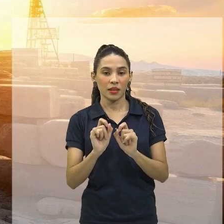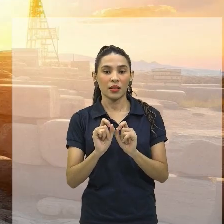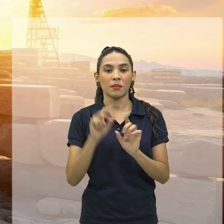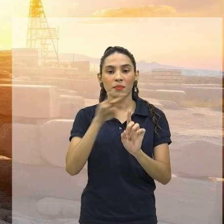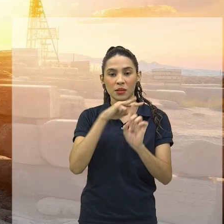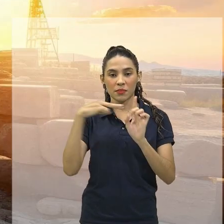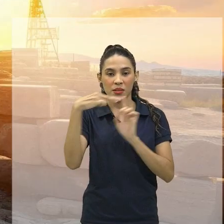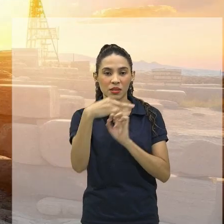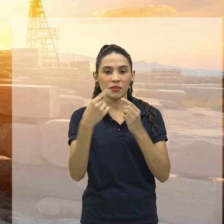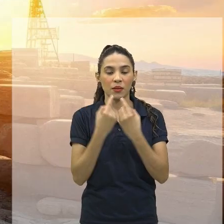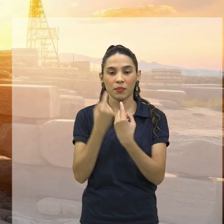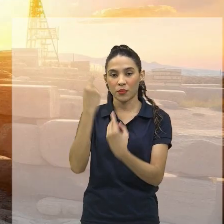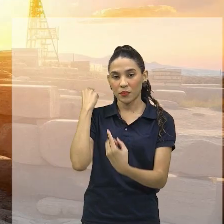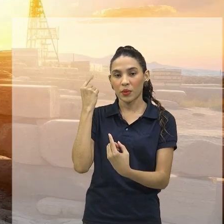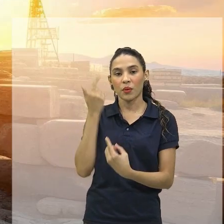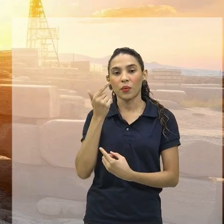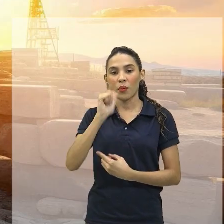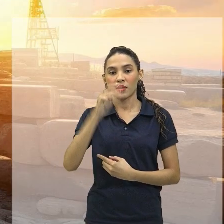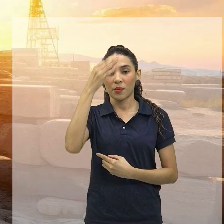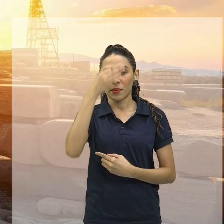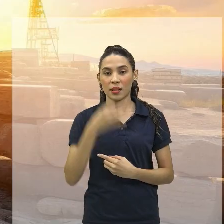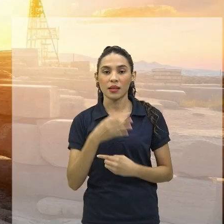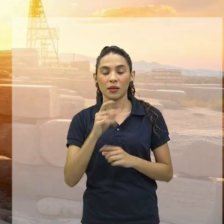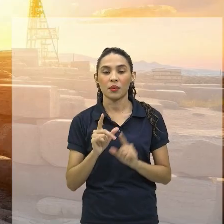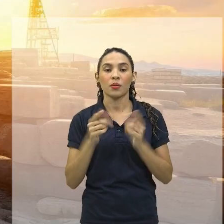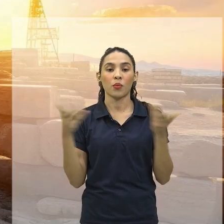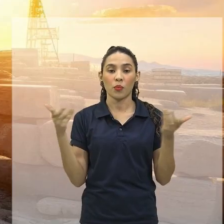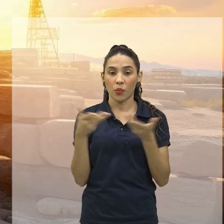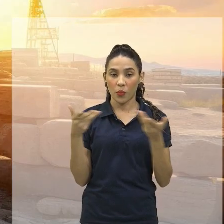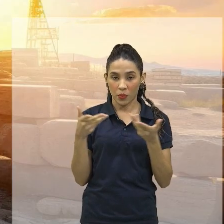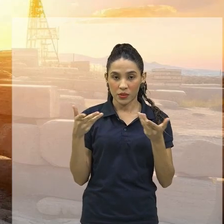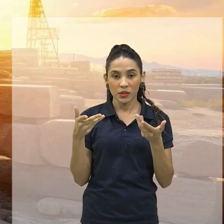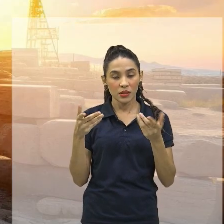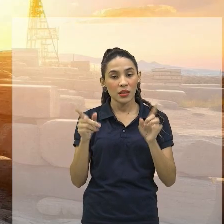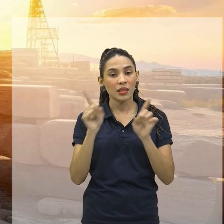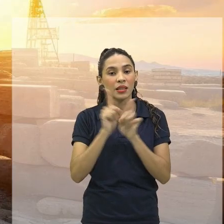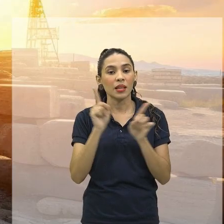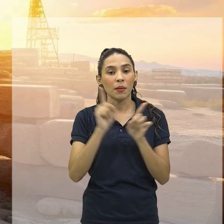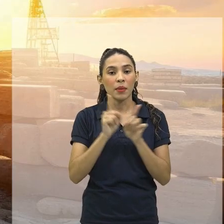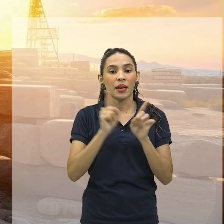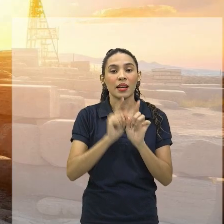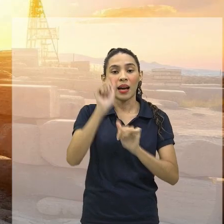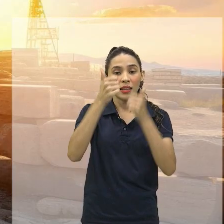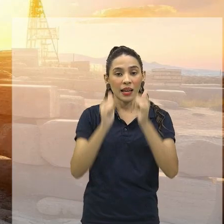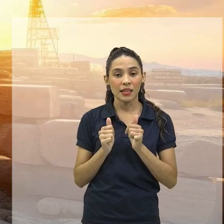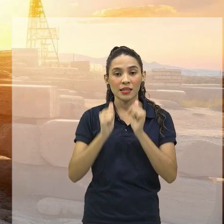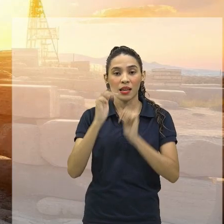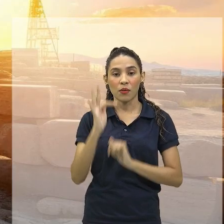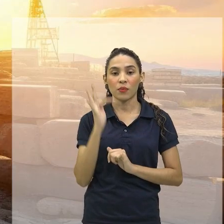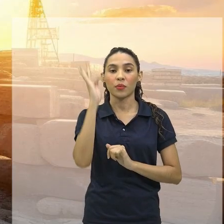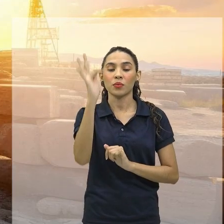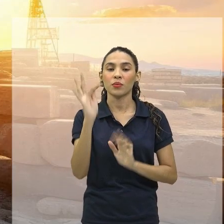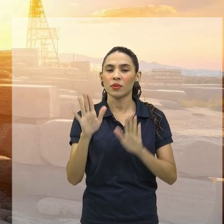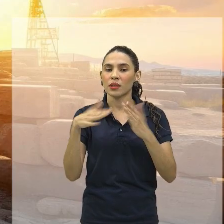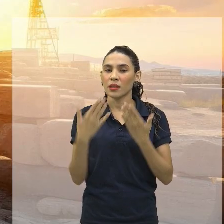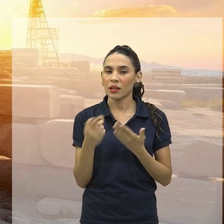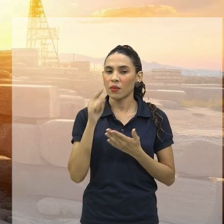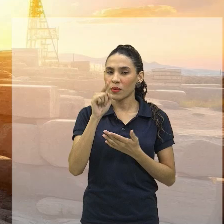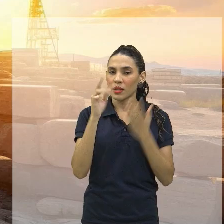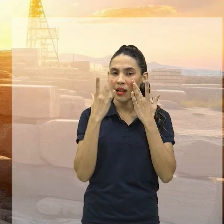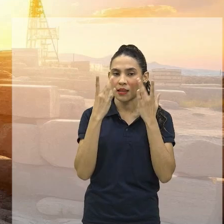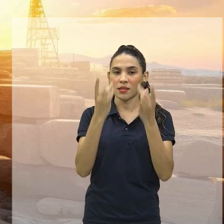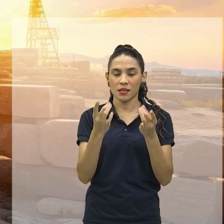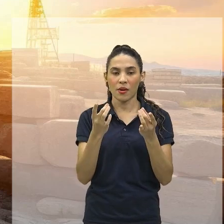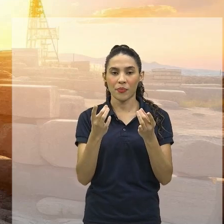olhar para o passado para compreender o presente e projetar o futuro. Então esteja muito bem